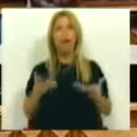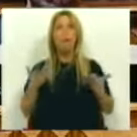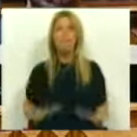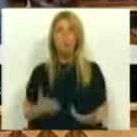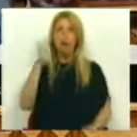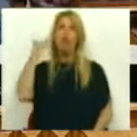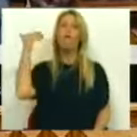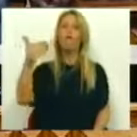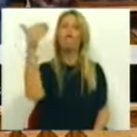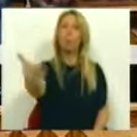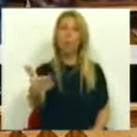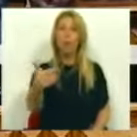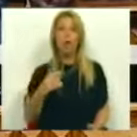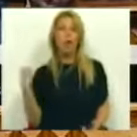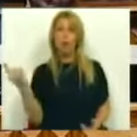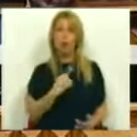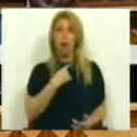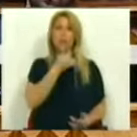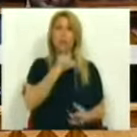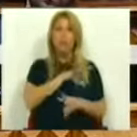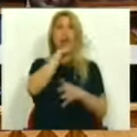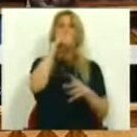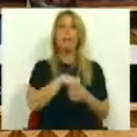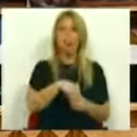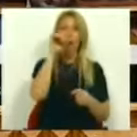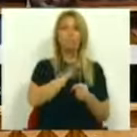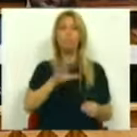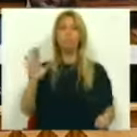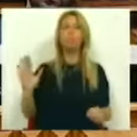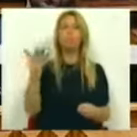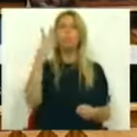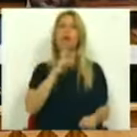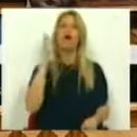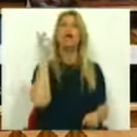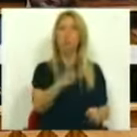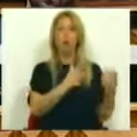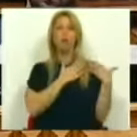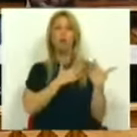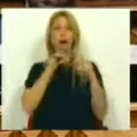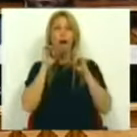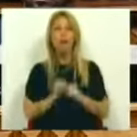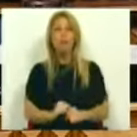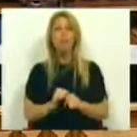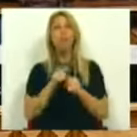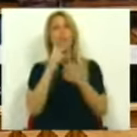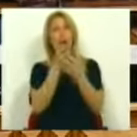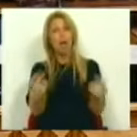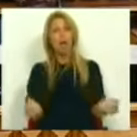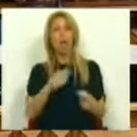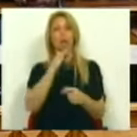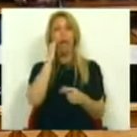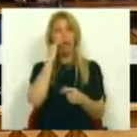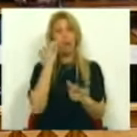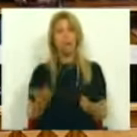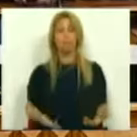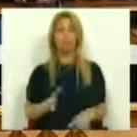futuro as nossas decisões internas são também a principal resposta e responsabilidade para ultrapassarmos a crise. Por